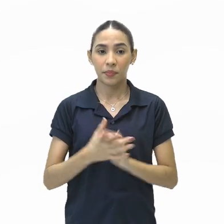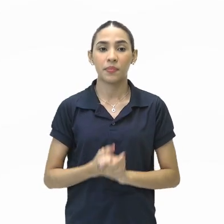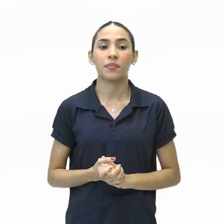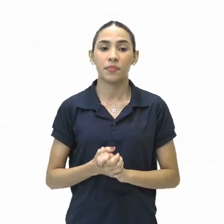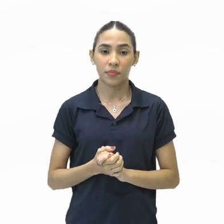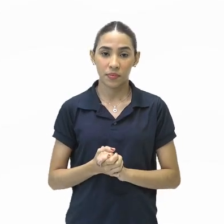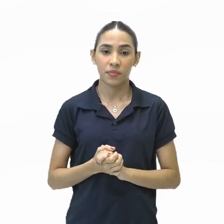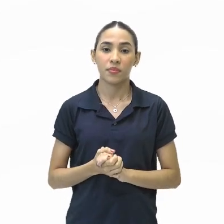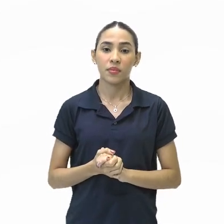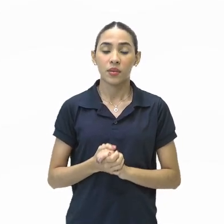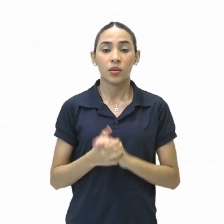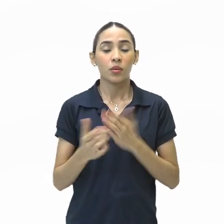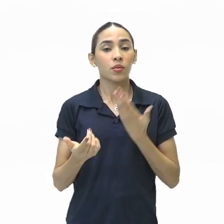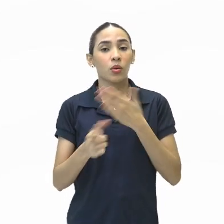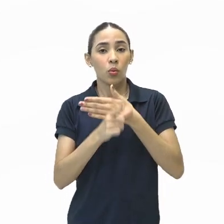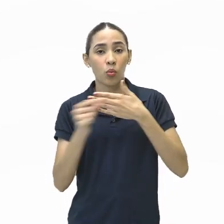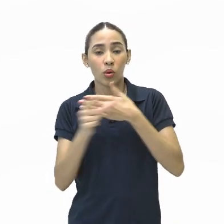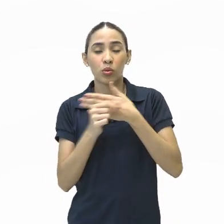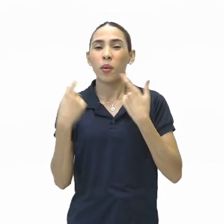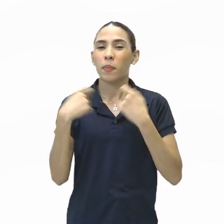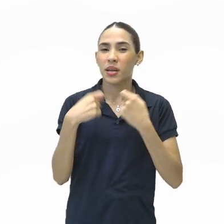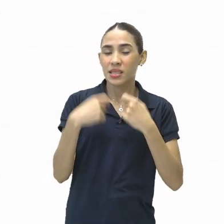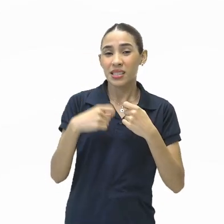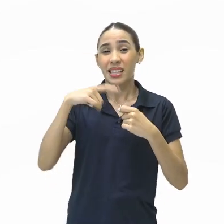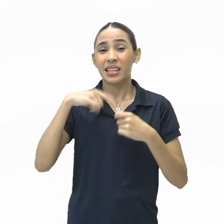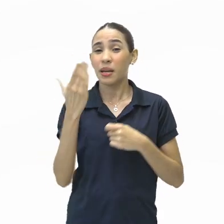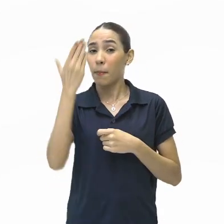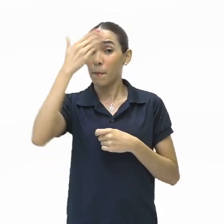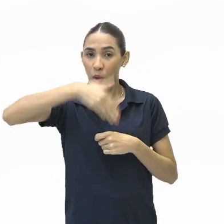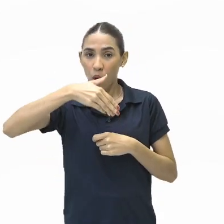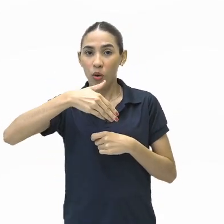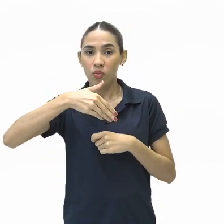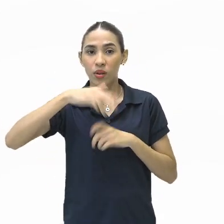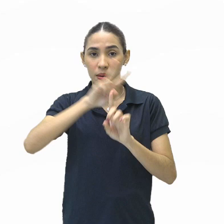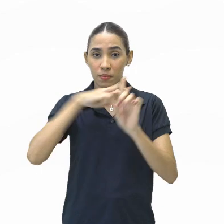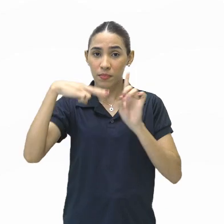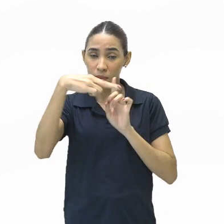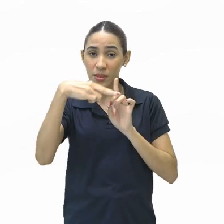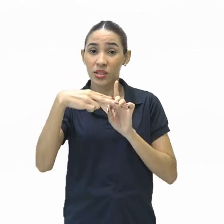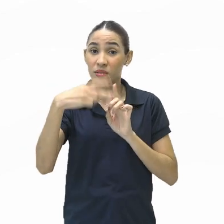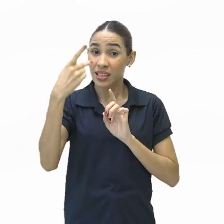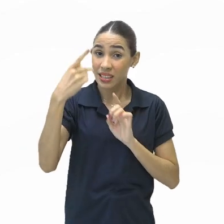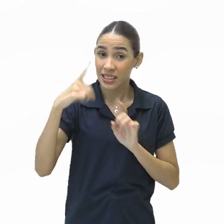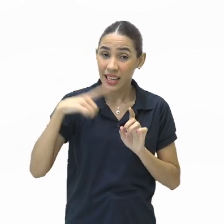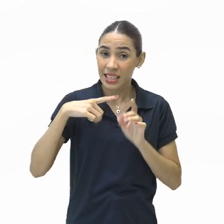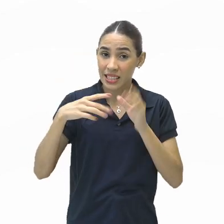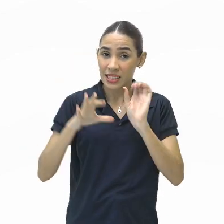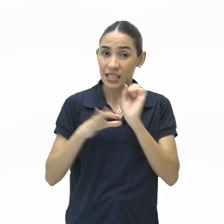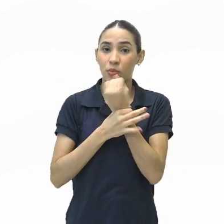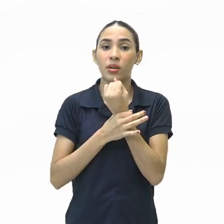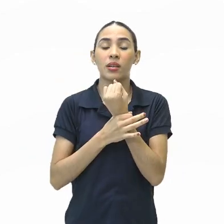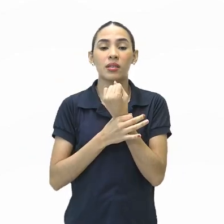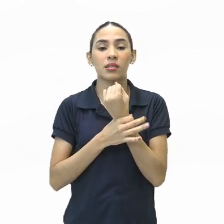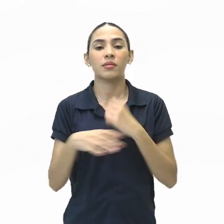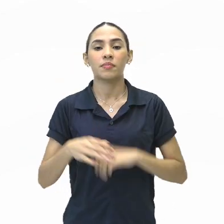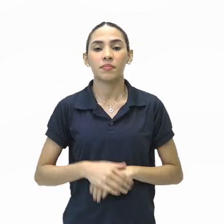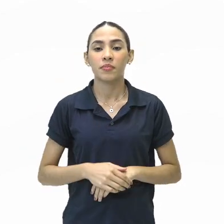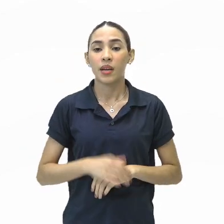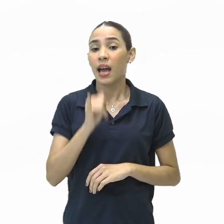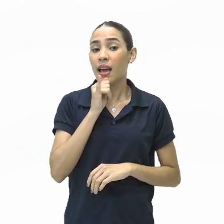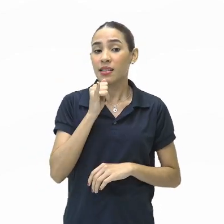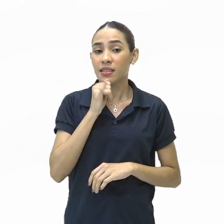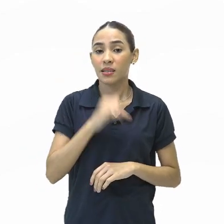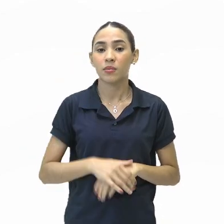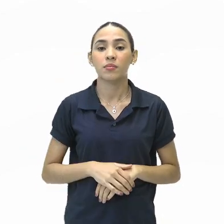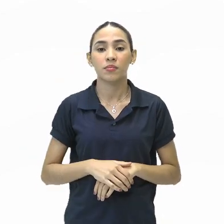na fundamentação, o autor deve buscar provas de que seu ponto de vista está correto. São considerados fundamentos. Olha só, acabei de falar